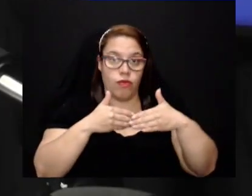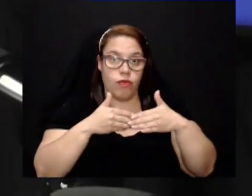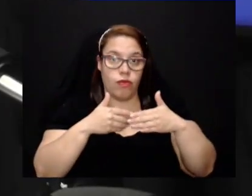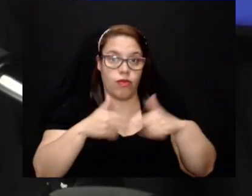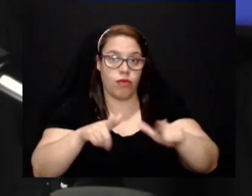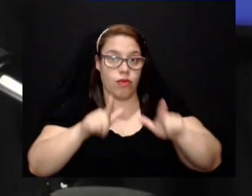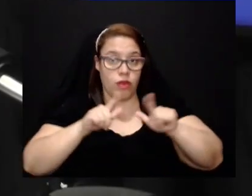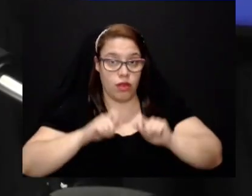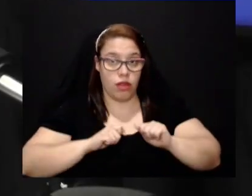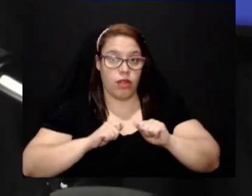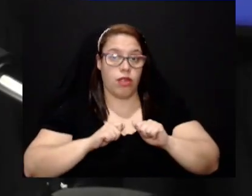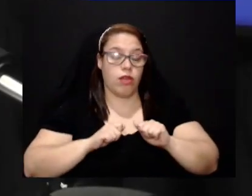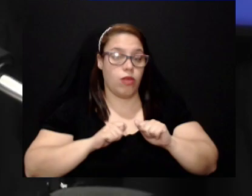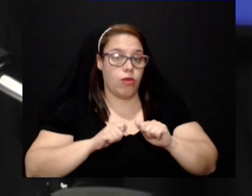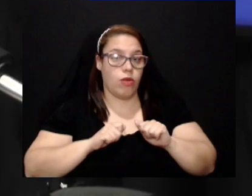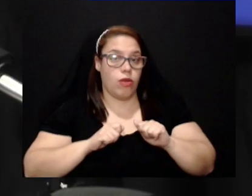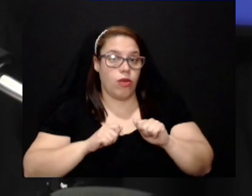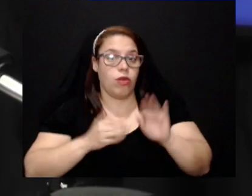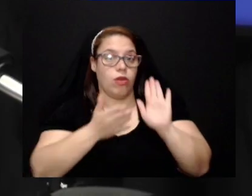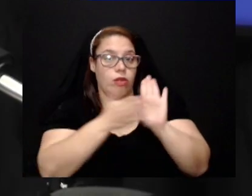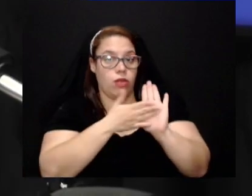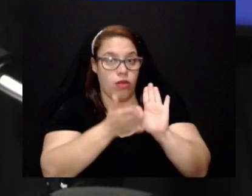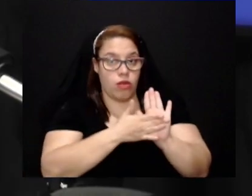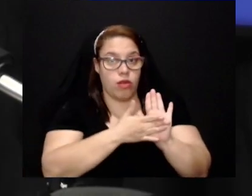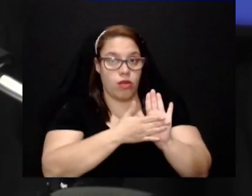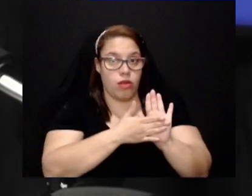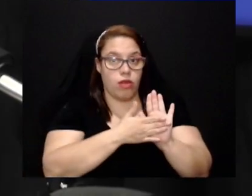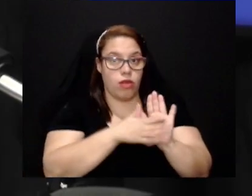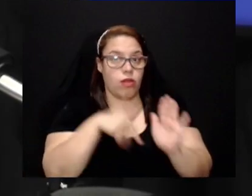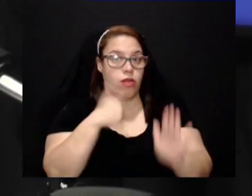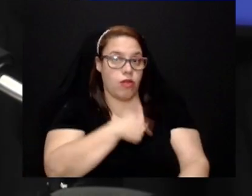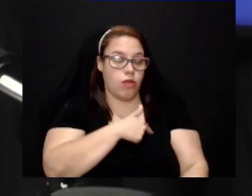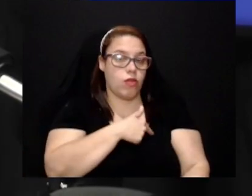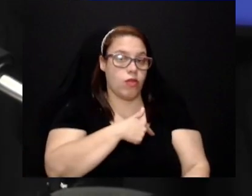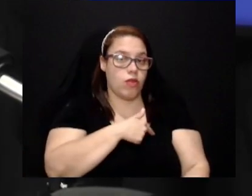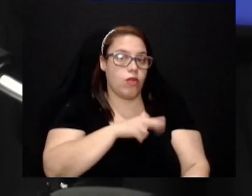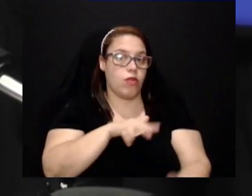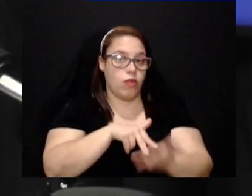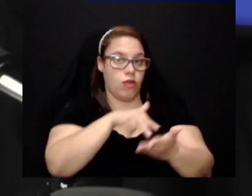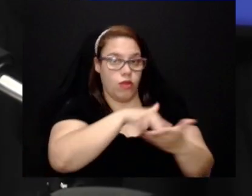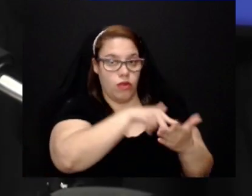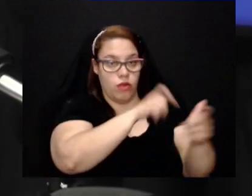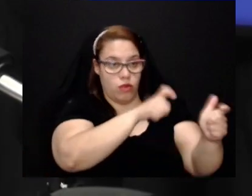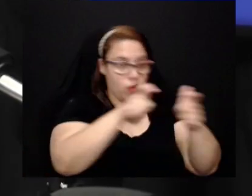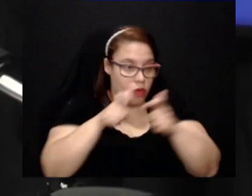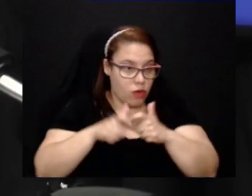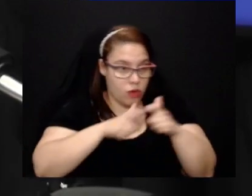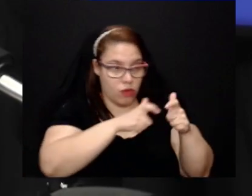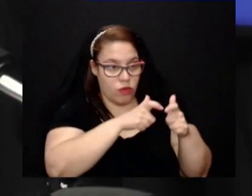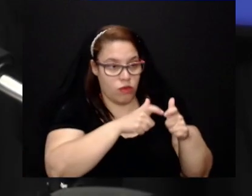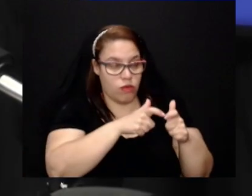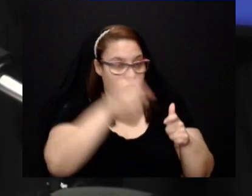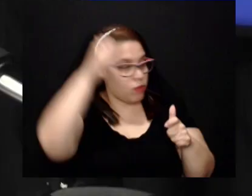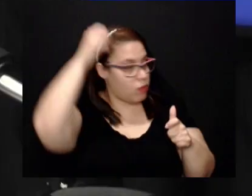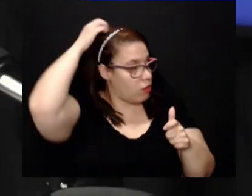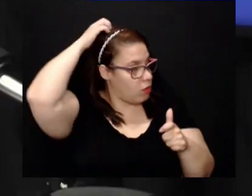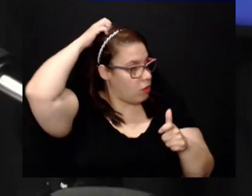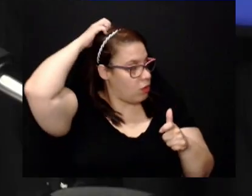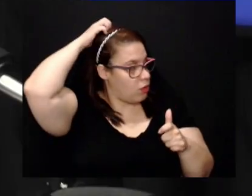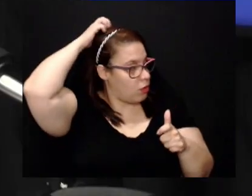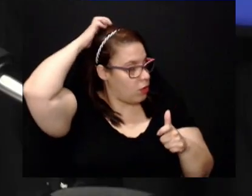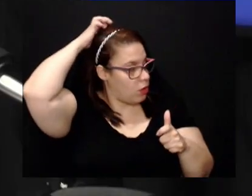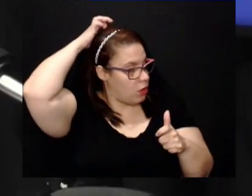que atestam as nossas condições de ocupar esses espaços. Então, foi através desses mecanismos que